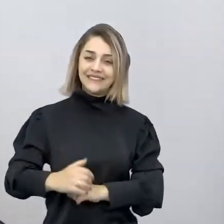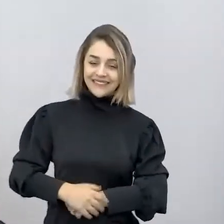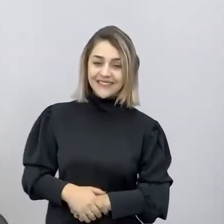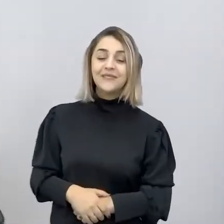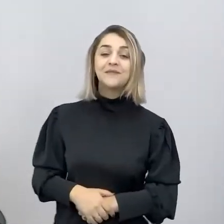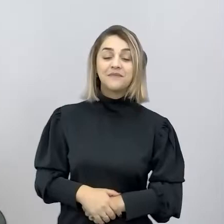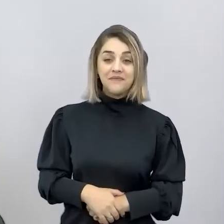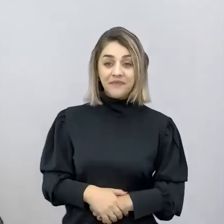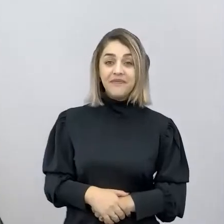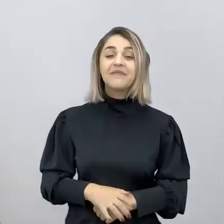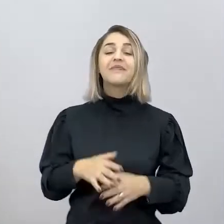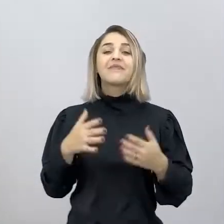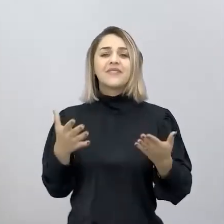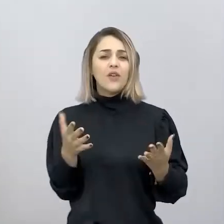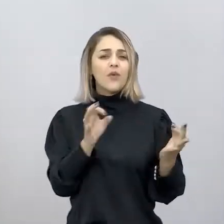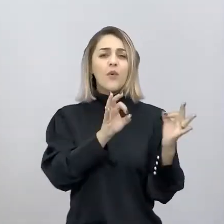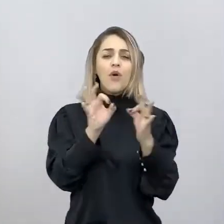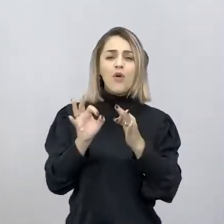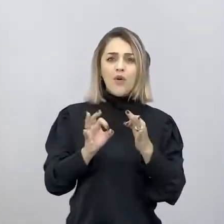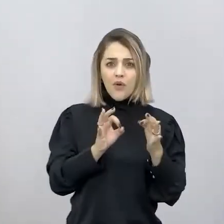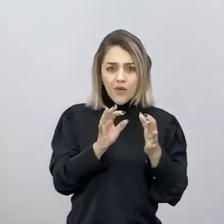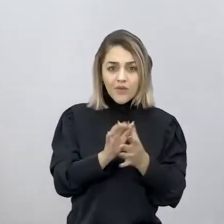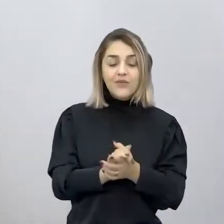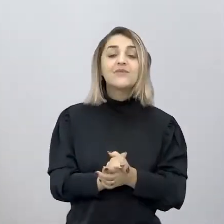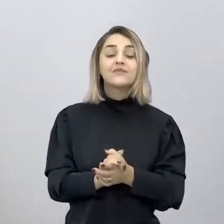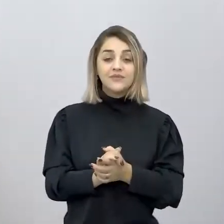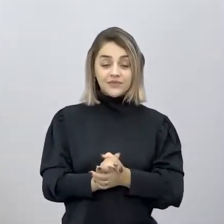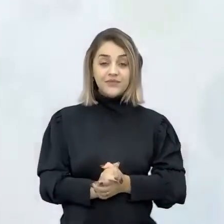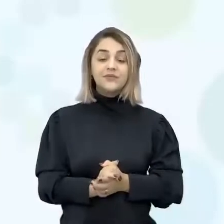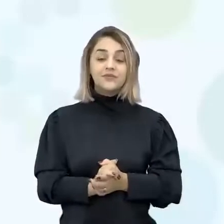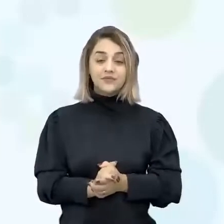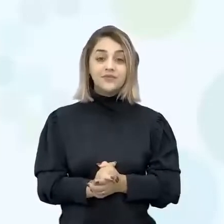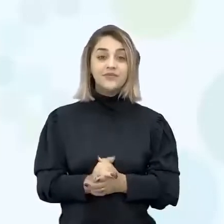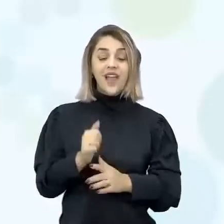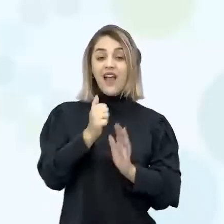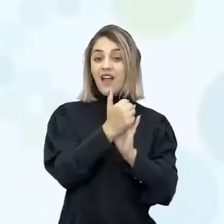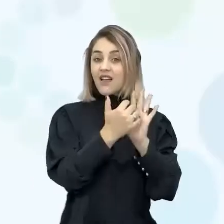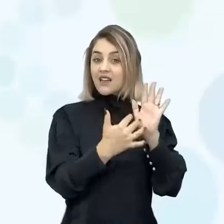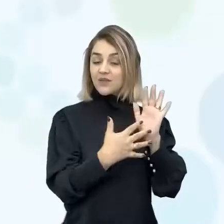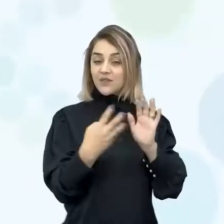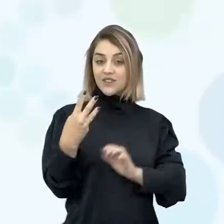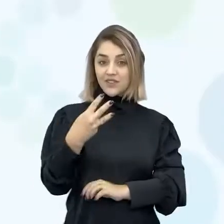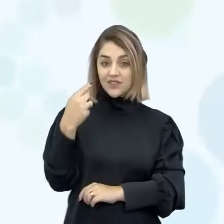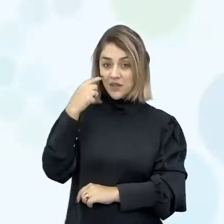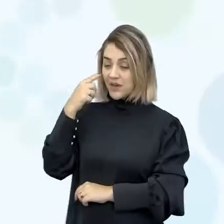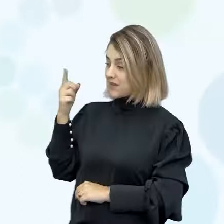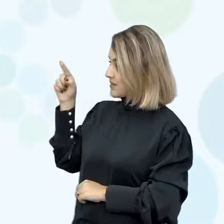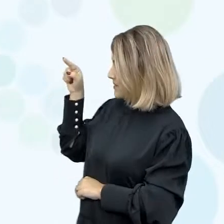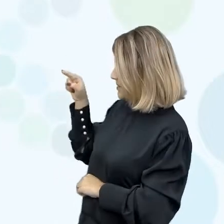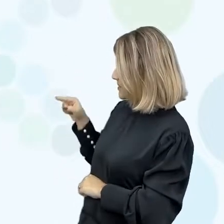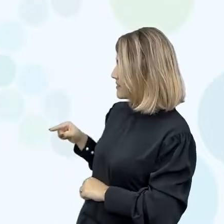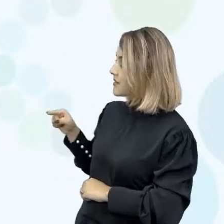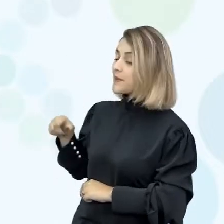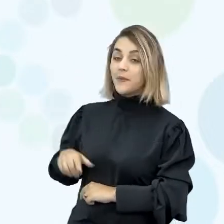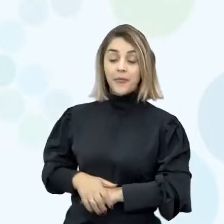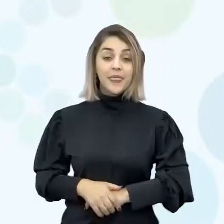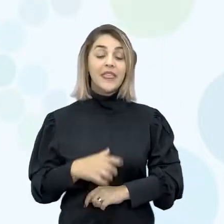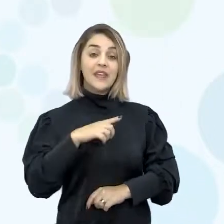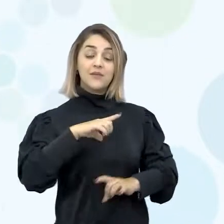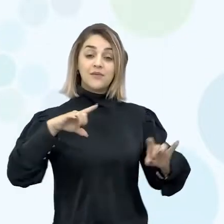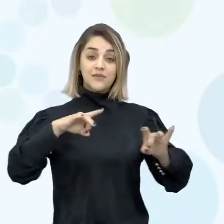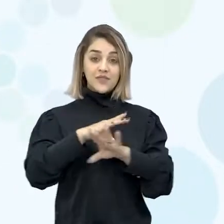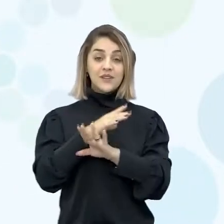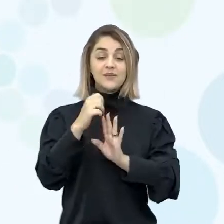vamos lá, olha só, vou deixar tudo organizado. Então, diálogos com a literatura, atividade 3, sistematização 2, terminando a atividade 3. O nome desta aula